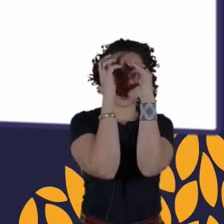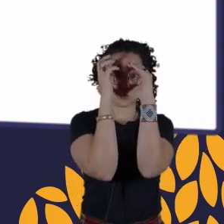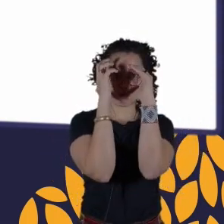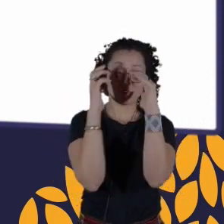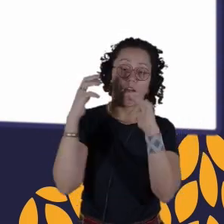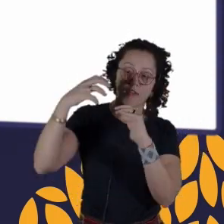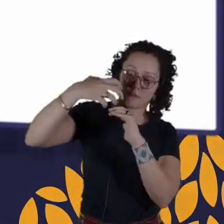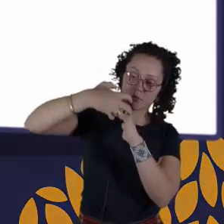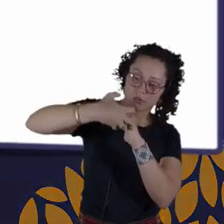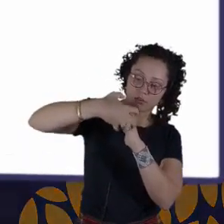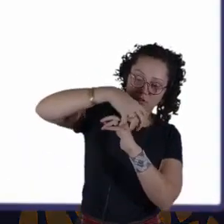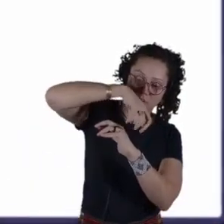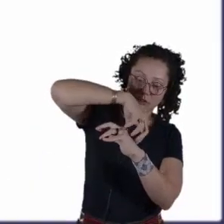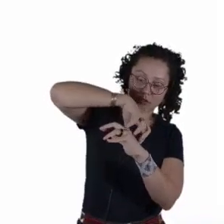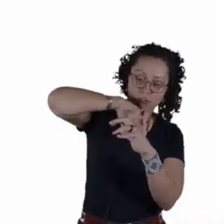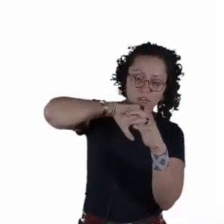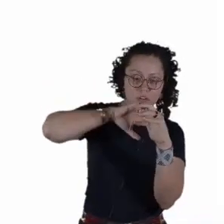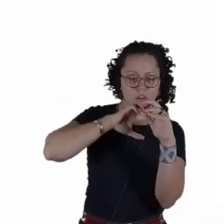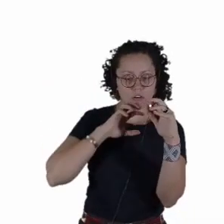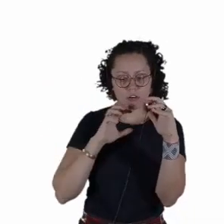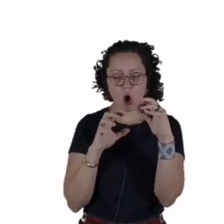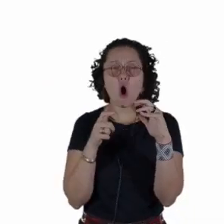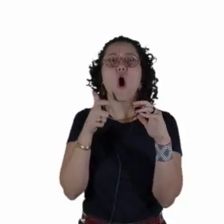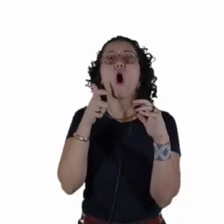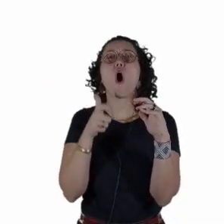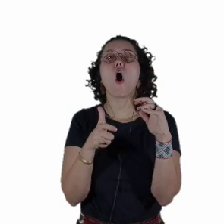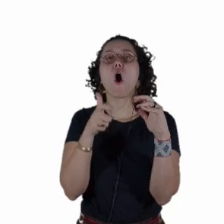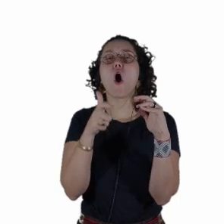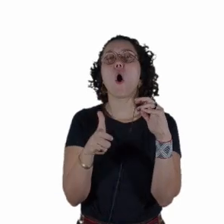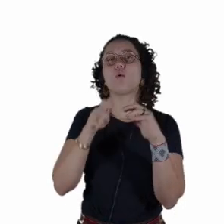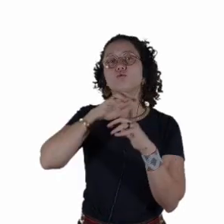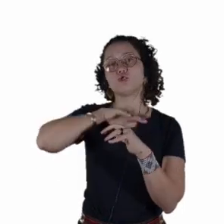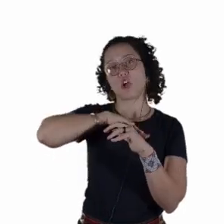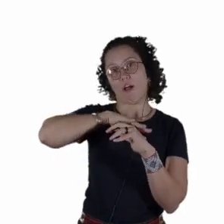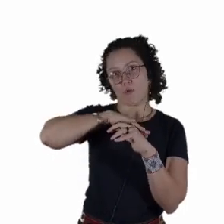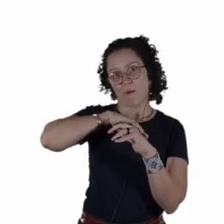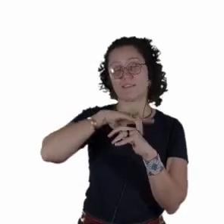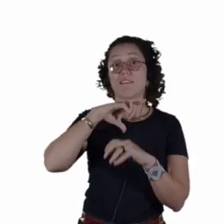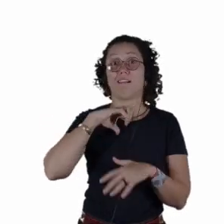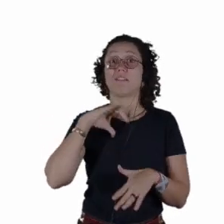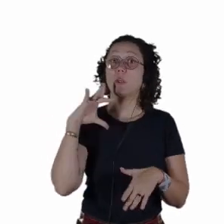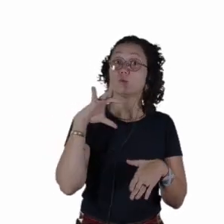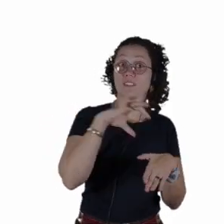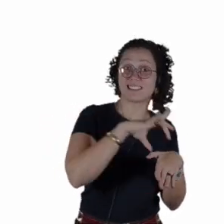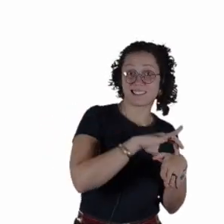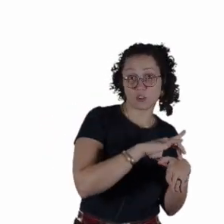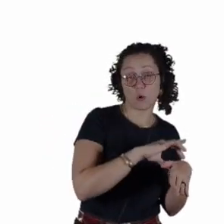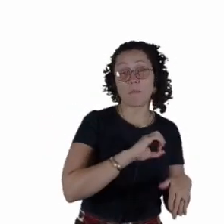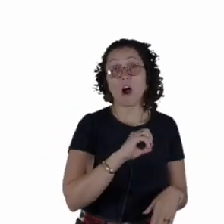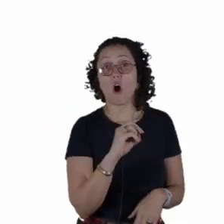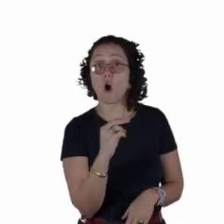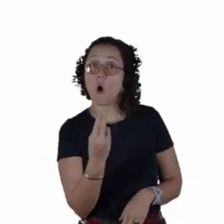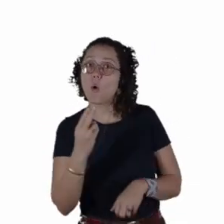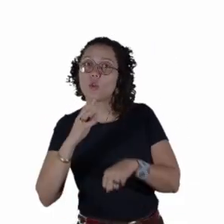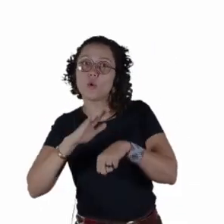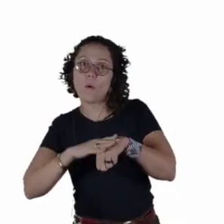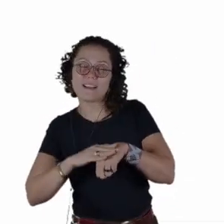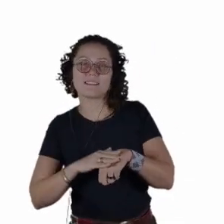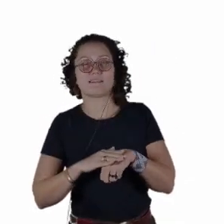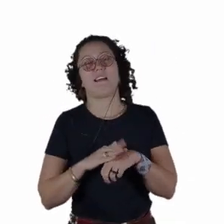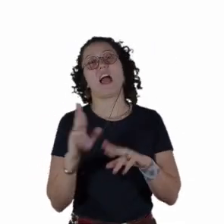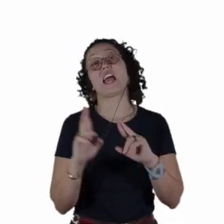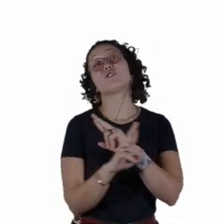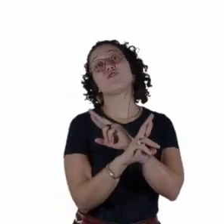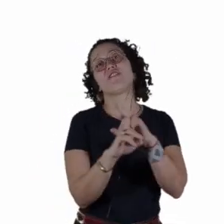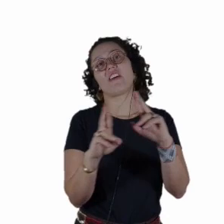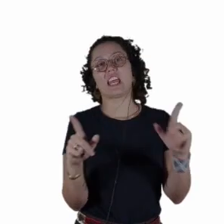onde acontece essa doença, esse mal, são os sintomas e as doenças. Não é a mesma coisa a esclerose múltipla que